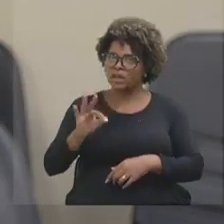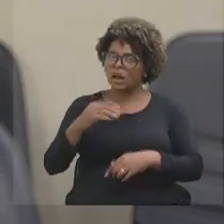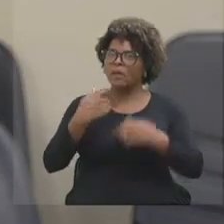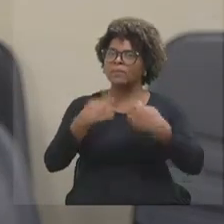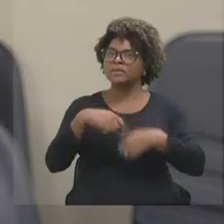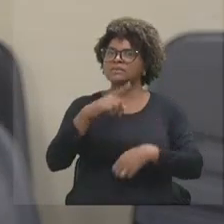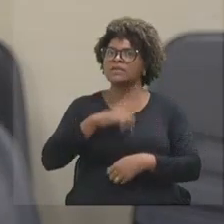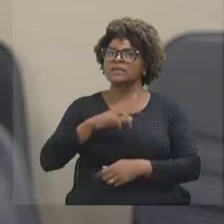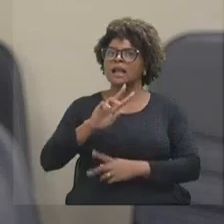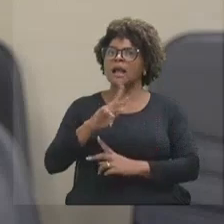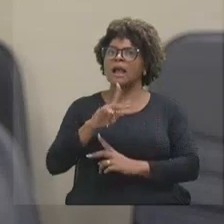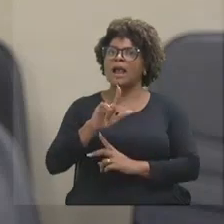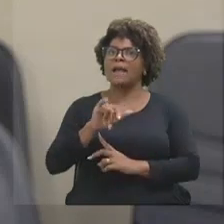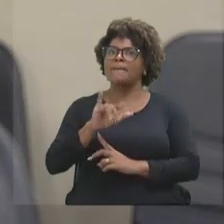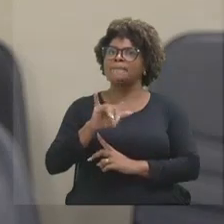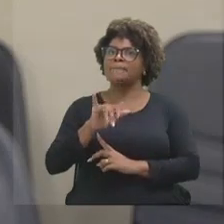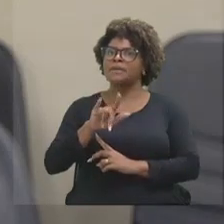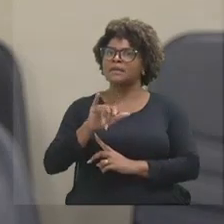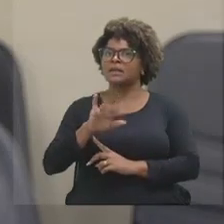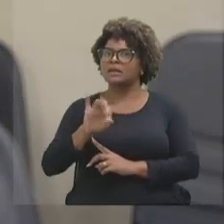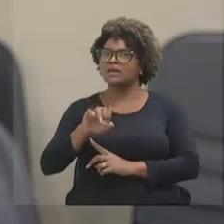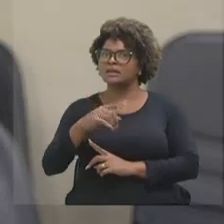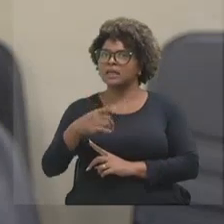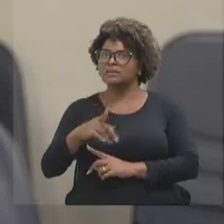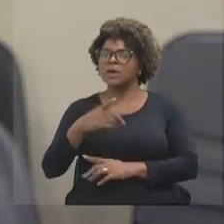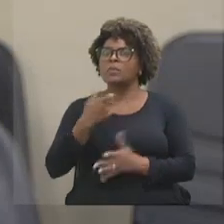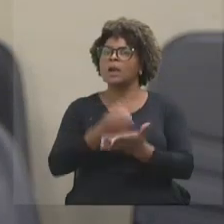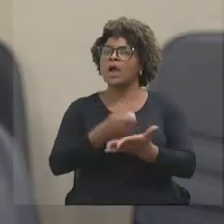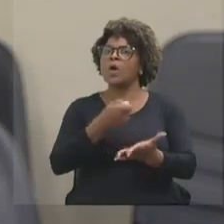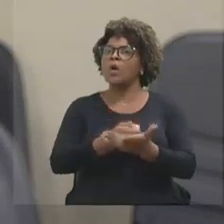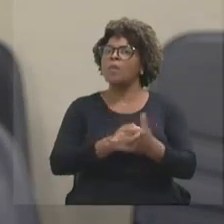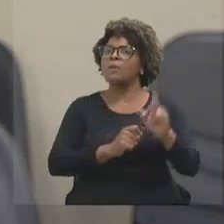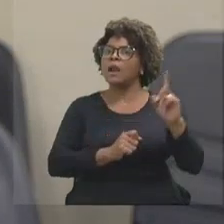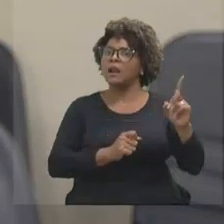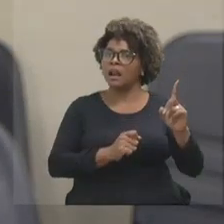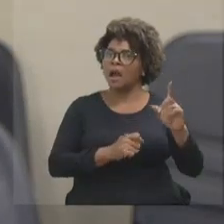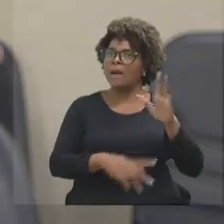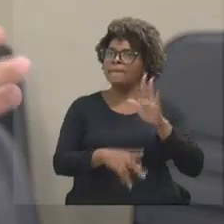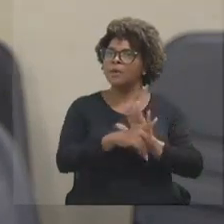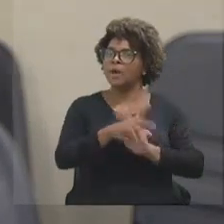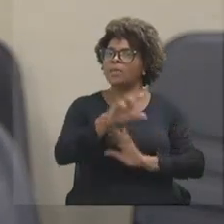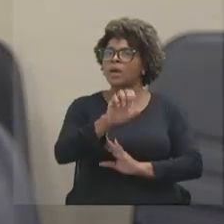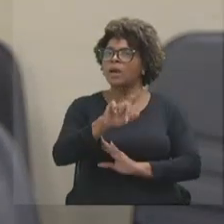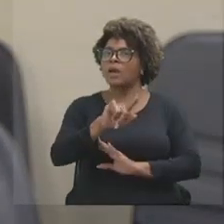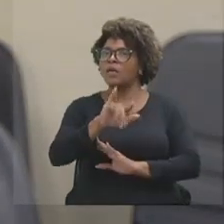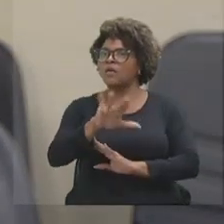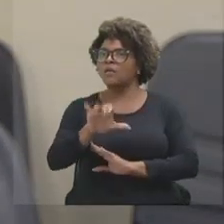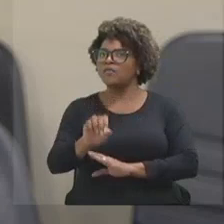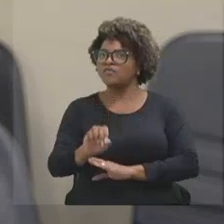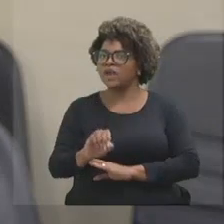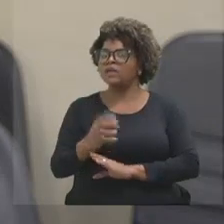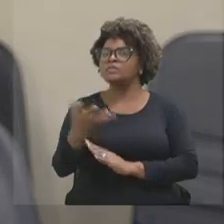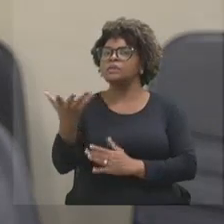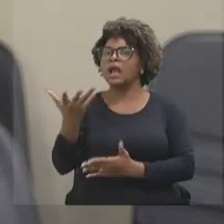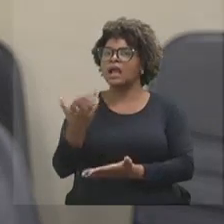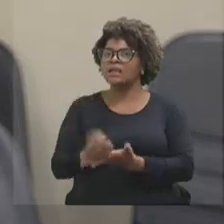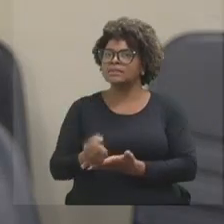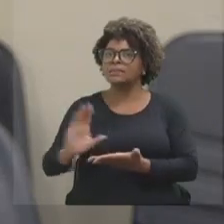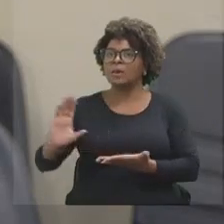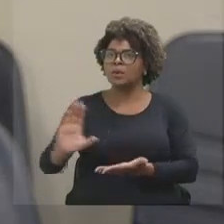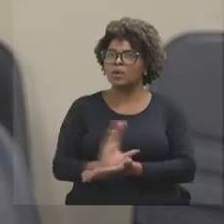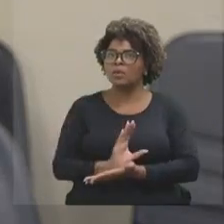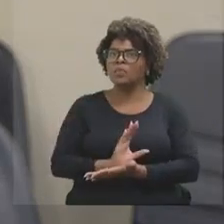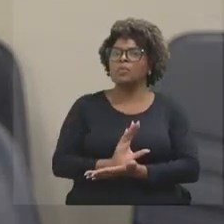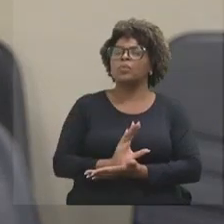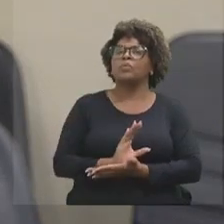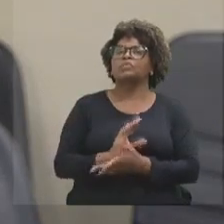de habilitação de Oliveira a gente deve ter isso a gente cobrar lá do El verso a habilitação para receber o recurso via Faé que ele é